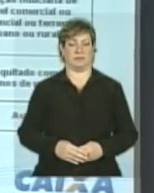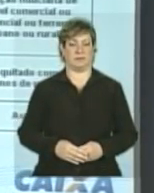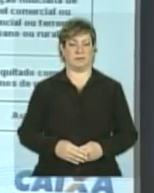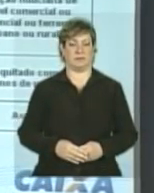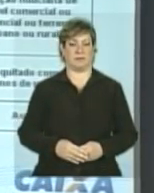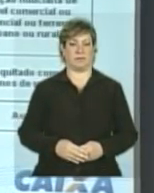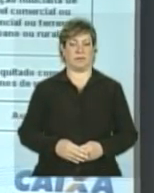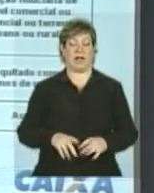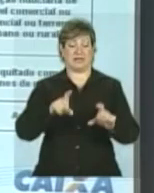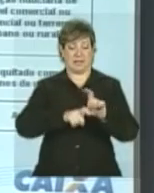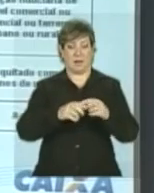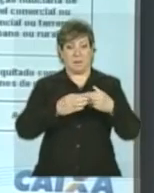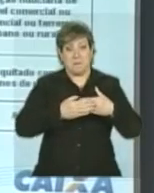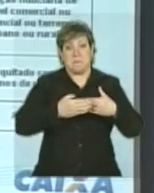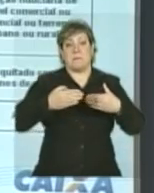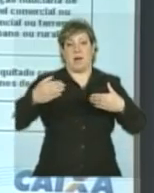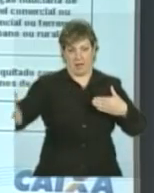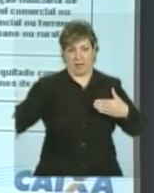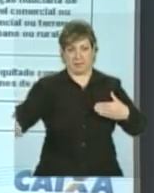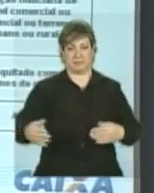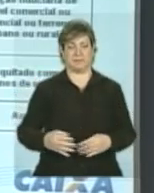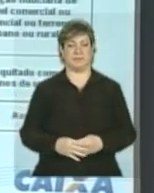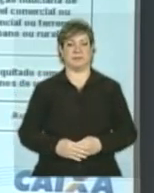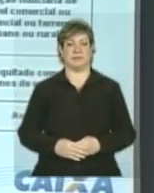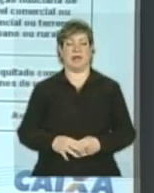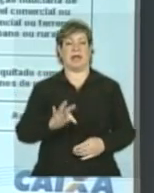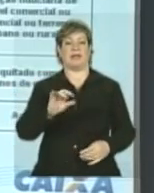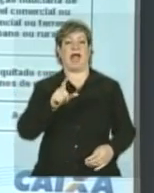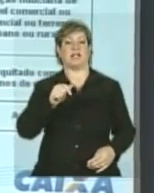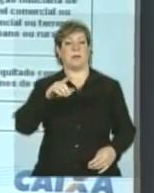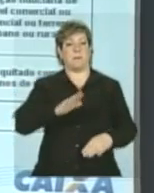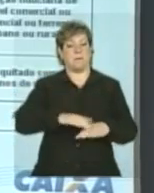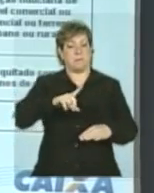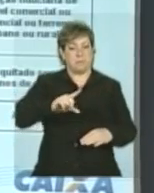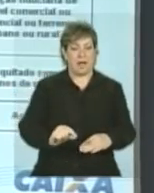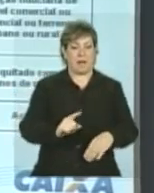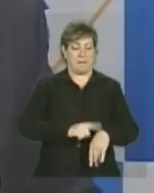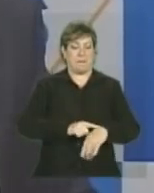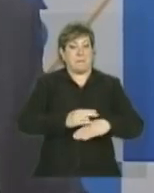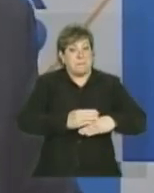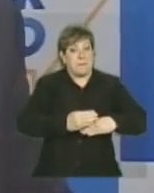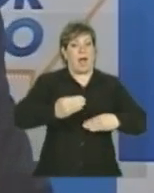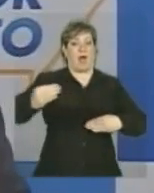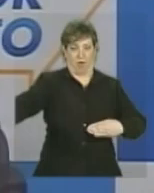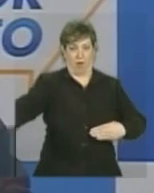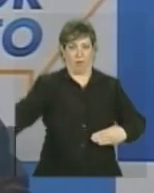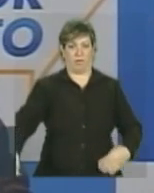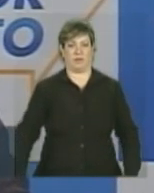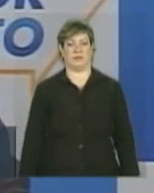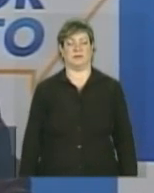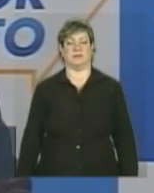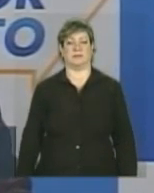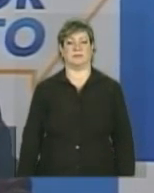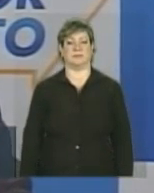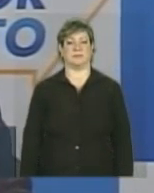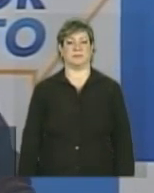a dívida das pessoas, com taxas mais baixas e prazos maiores.